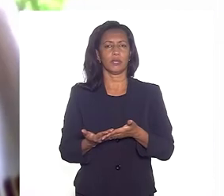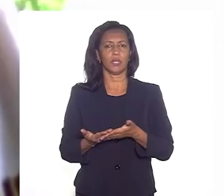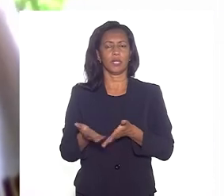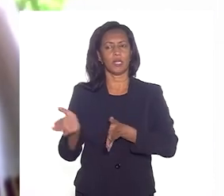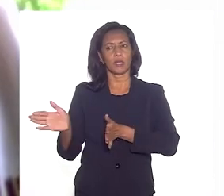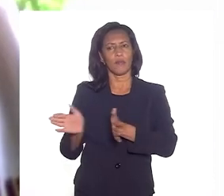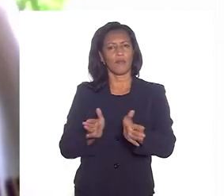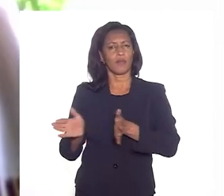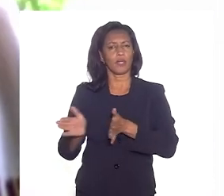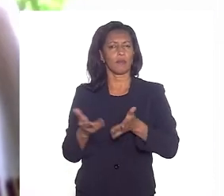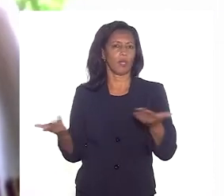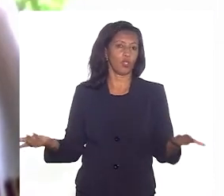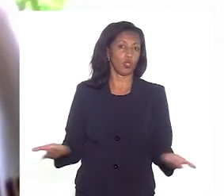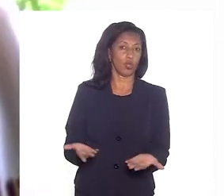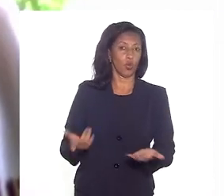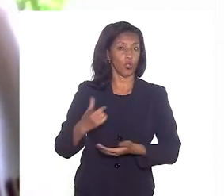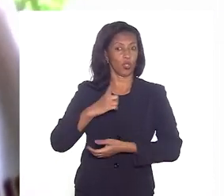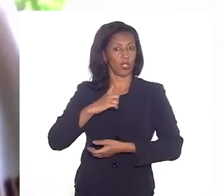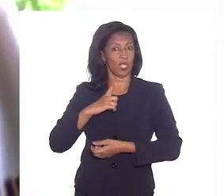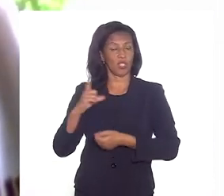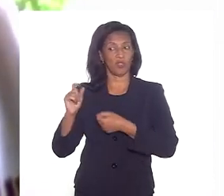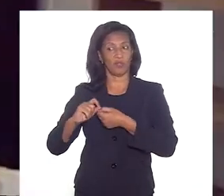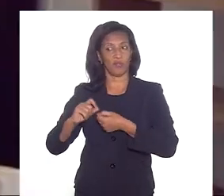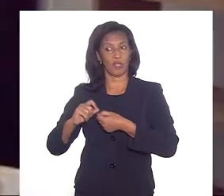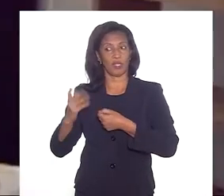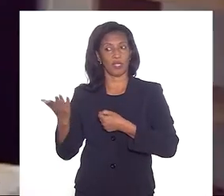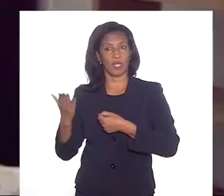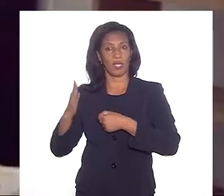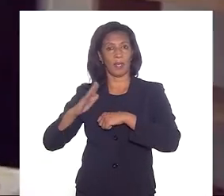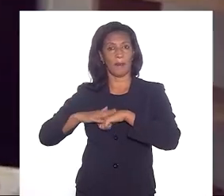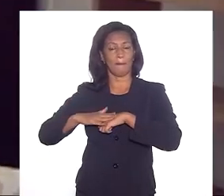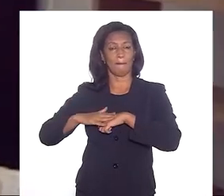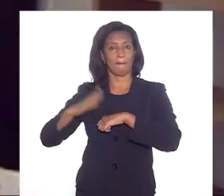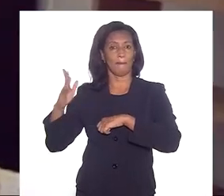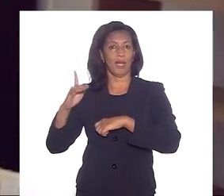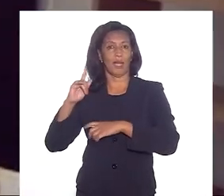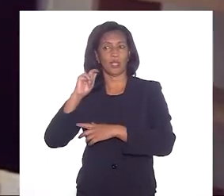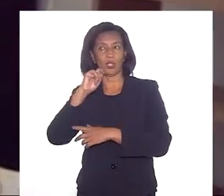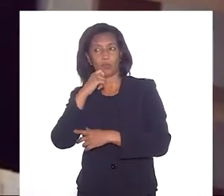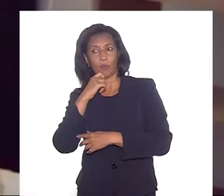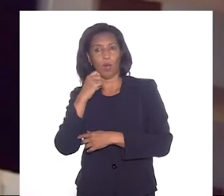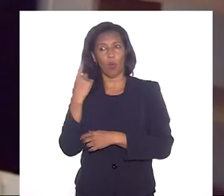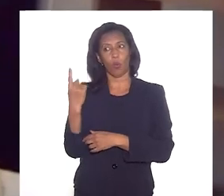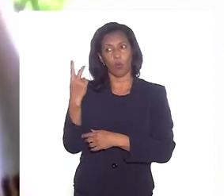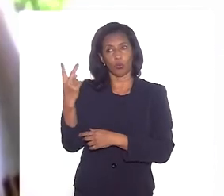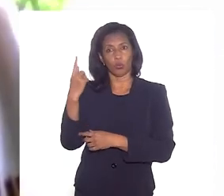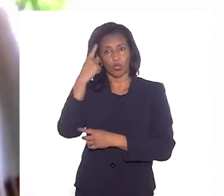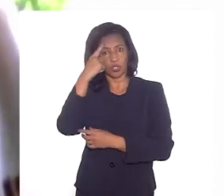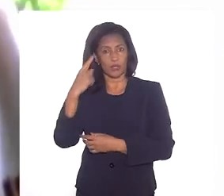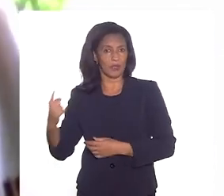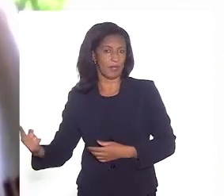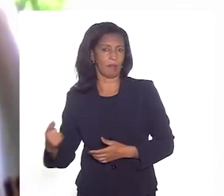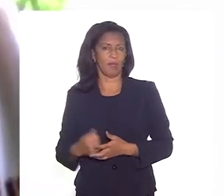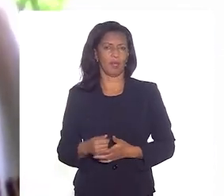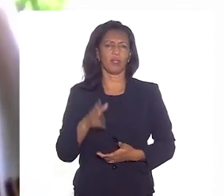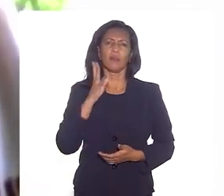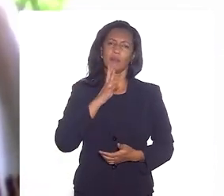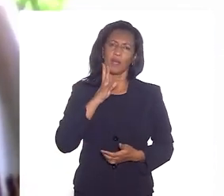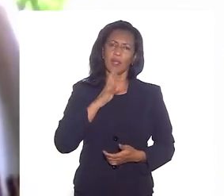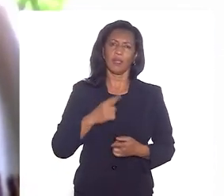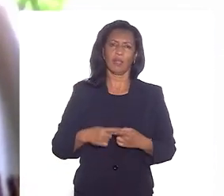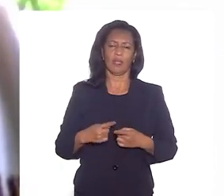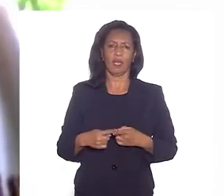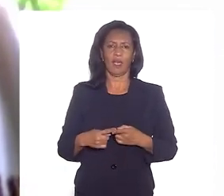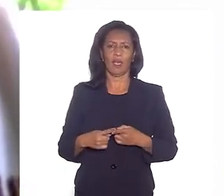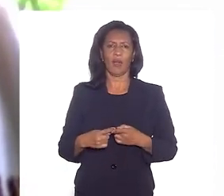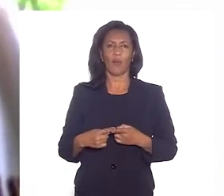Deles entenderem essa flexibilidade que a gente tem de hoje produzir, de tirar uma jornada uma vez por semana, 2 vezes por semana.